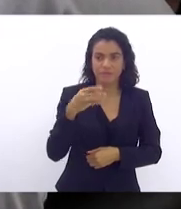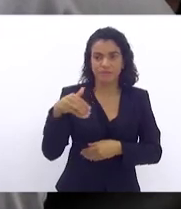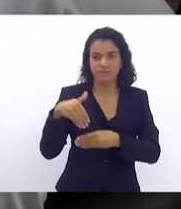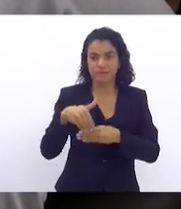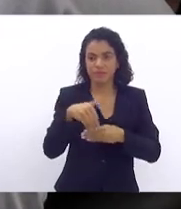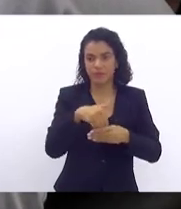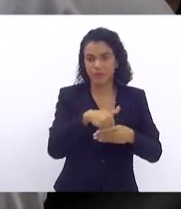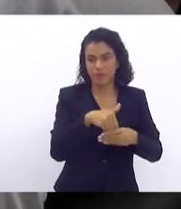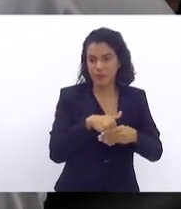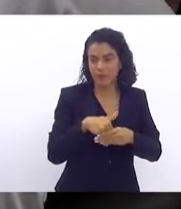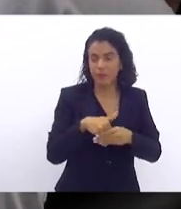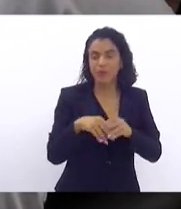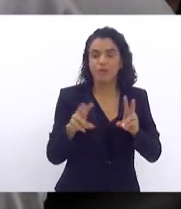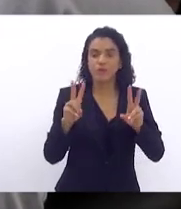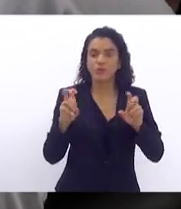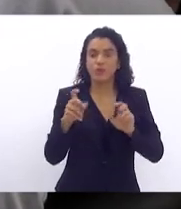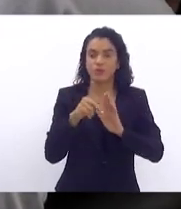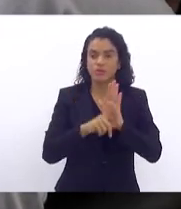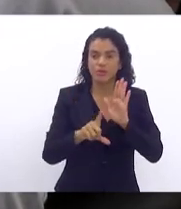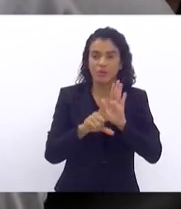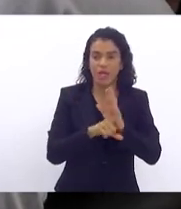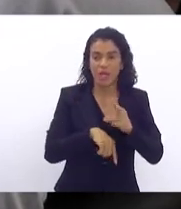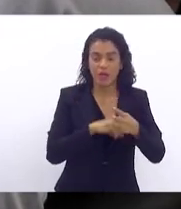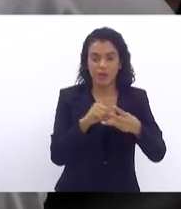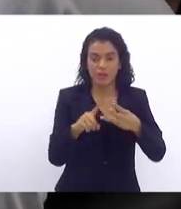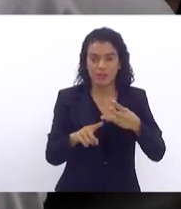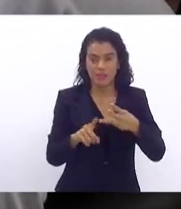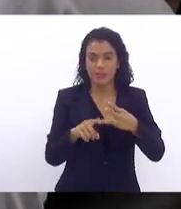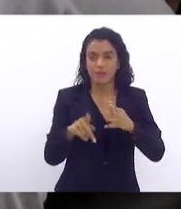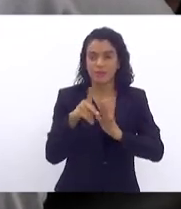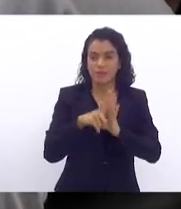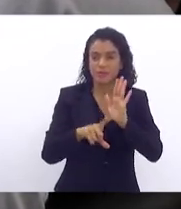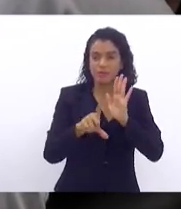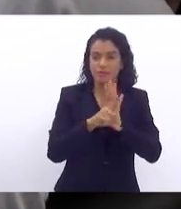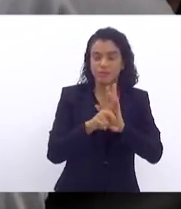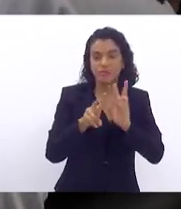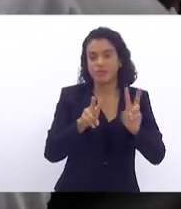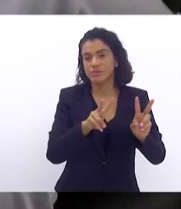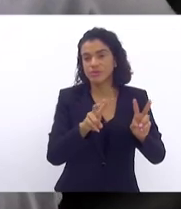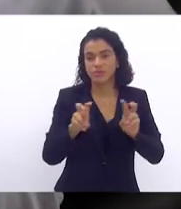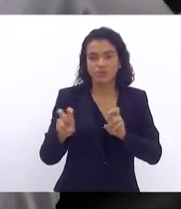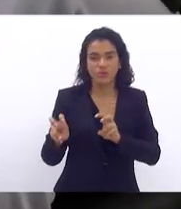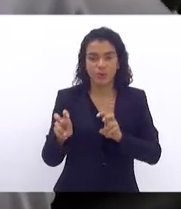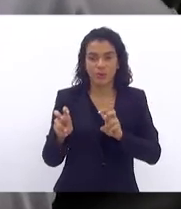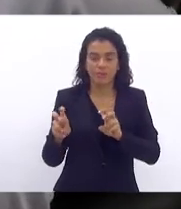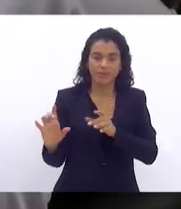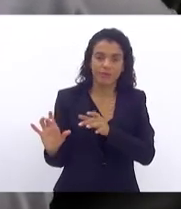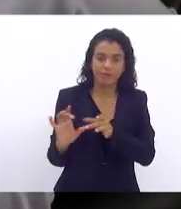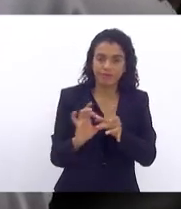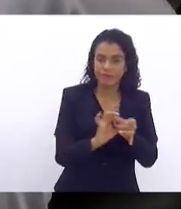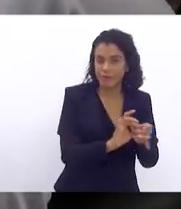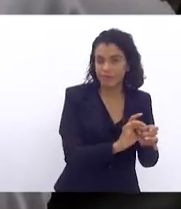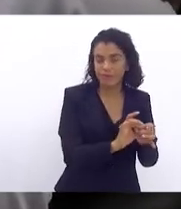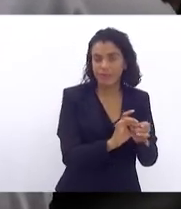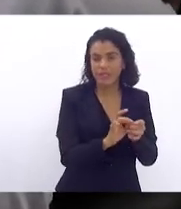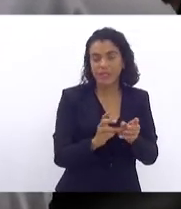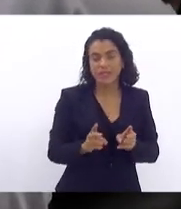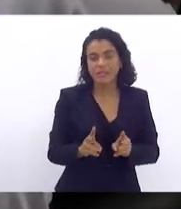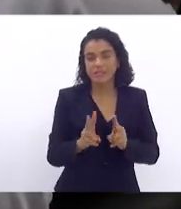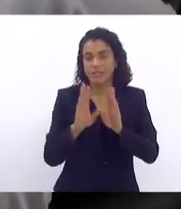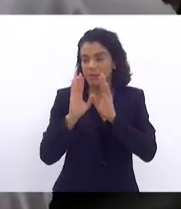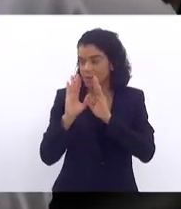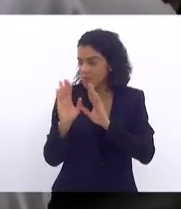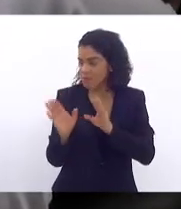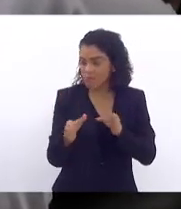a respeito desse projeto. Ele é o terceiro projeto que trago, e é nessa mesma linha, sempre voltado